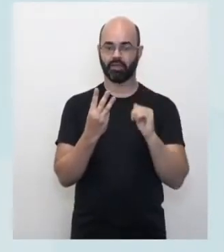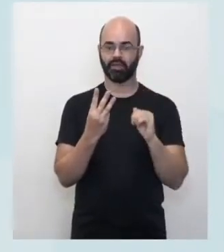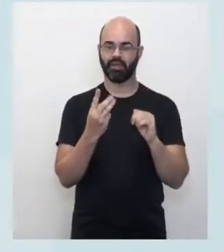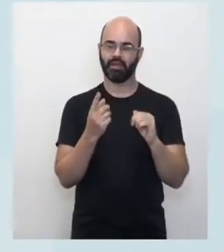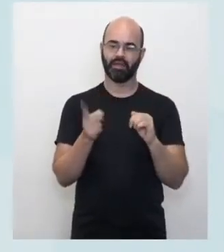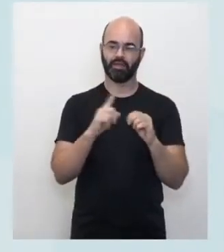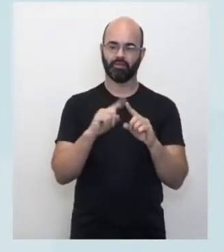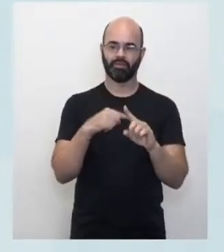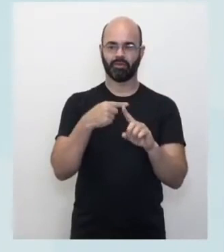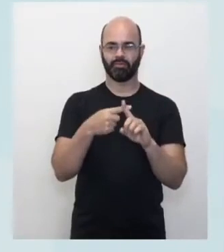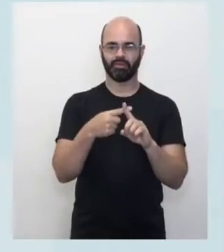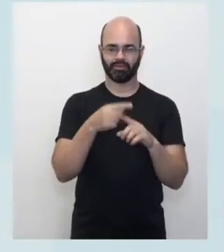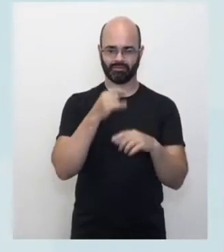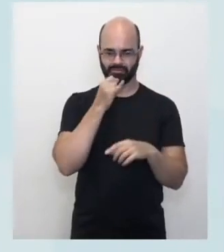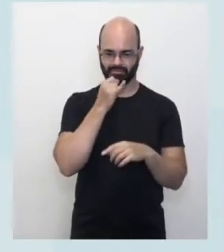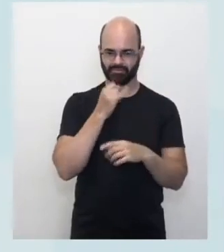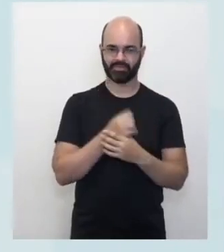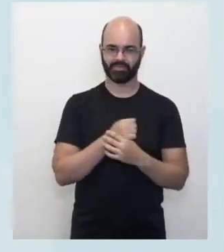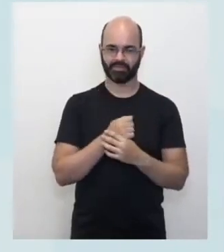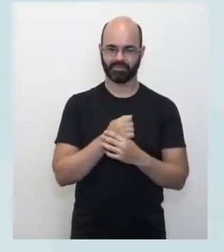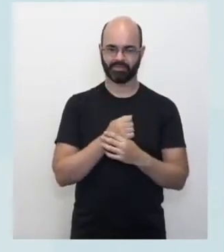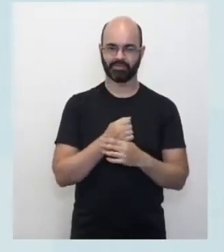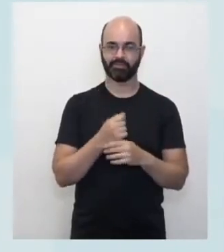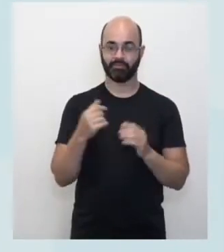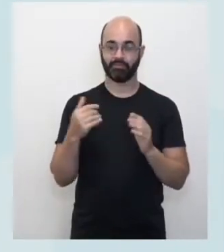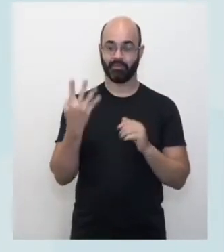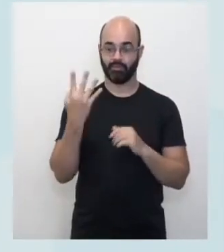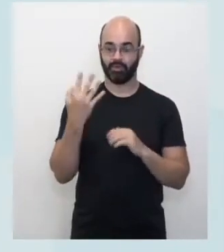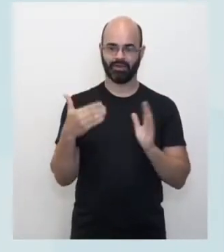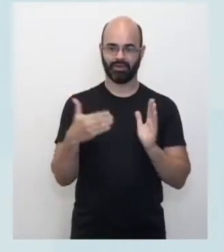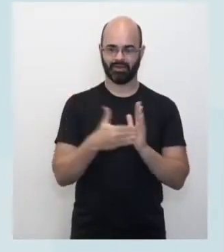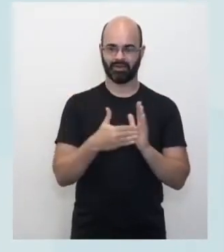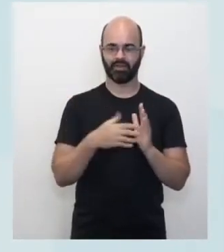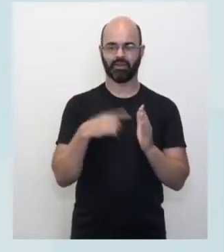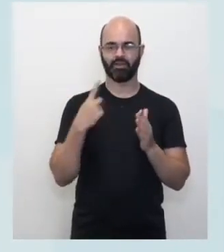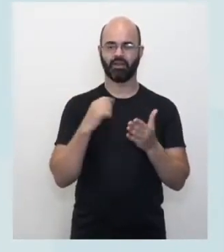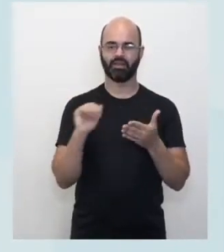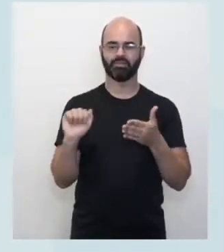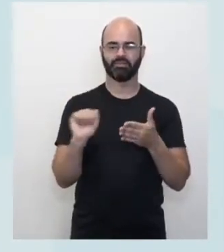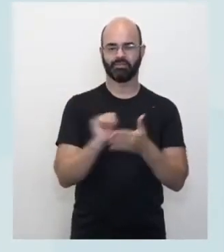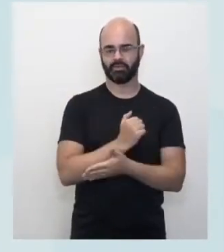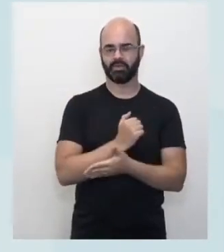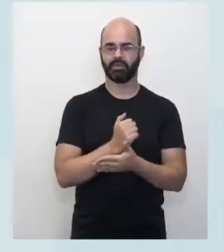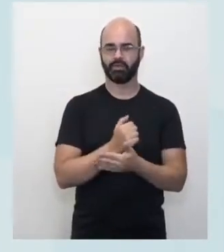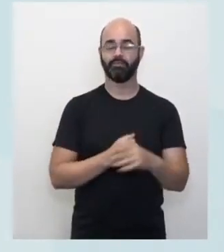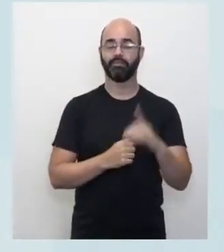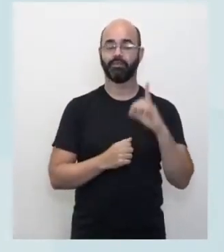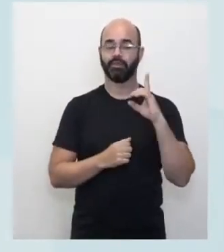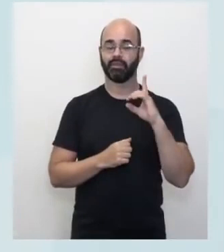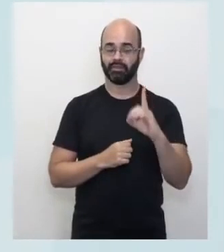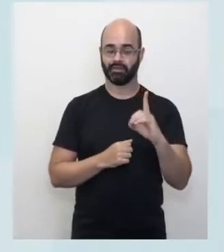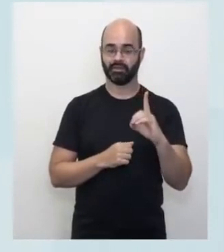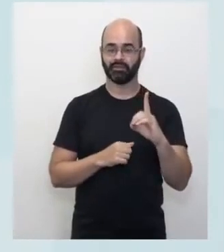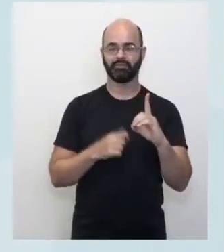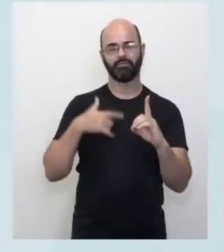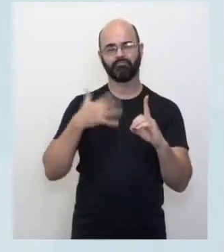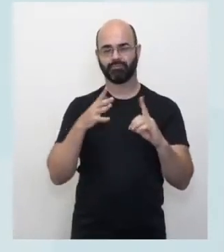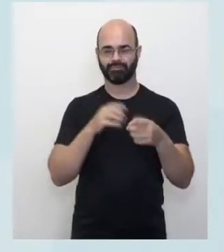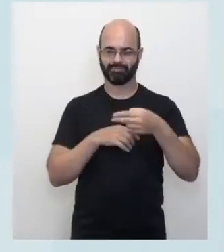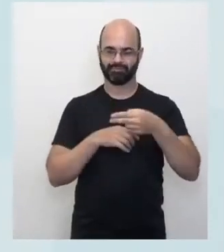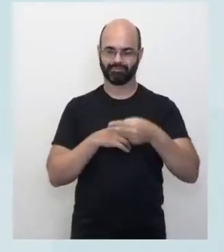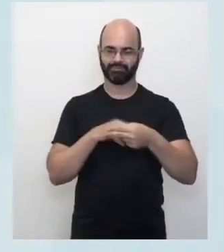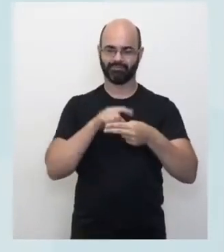Como nesse caso é 4, até 4, a gente só apaga. Então, a gente vai falar que a densidade é